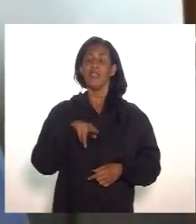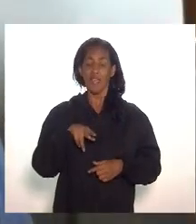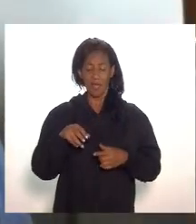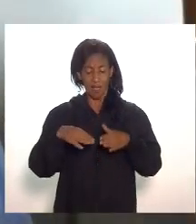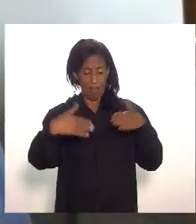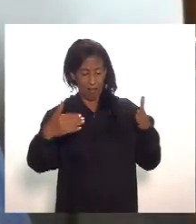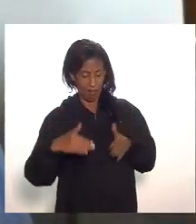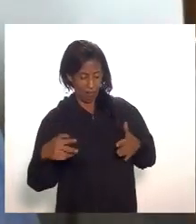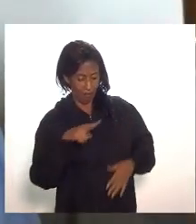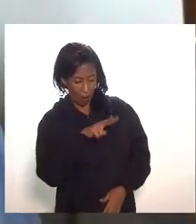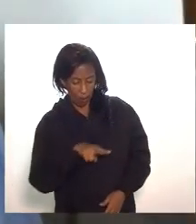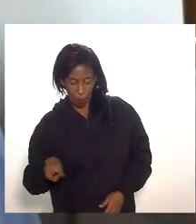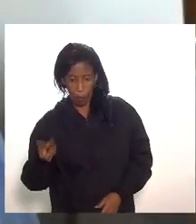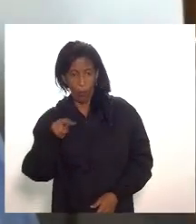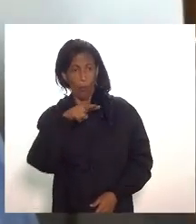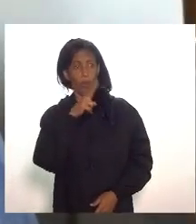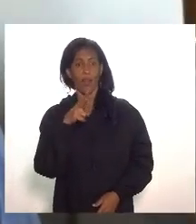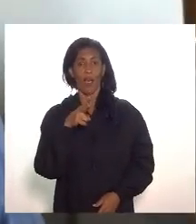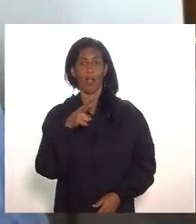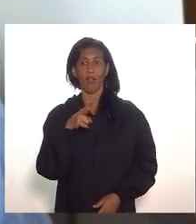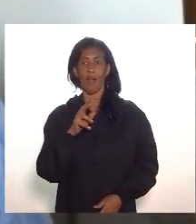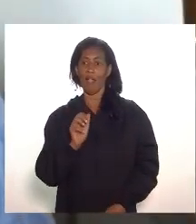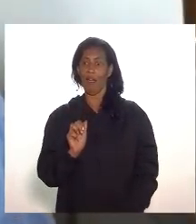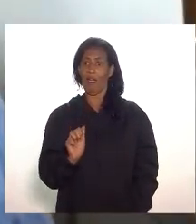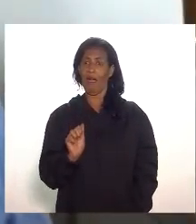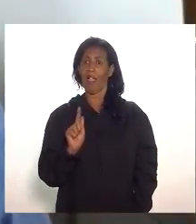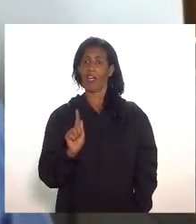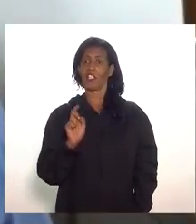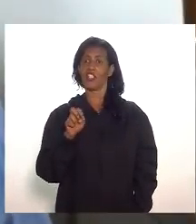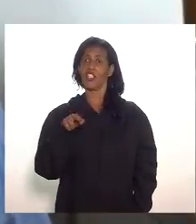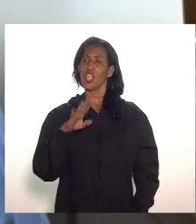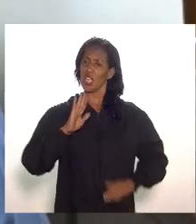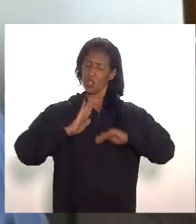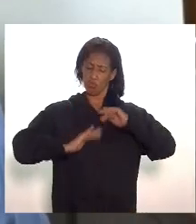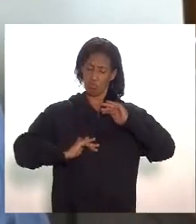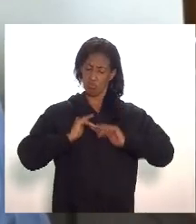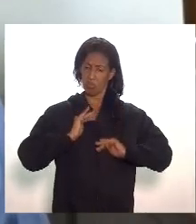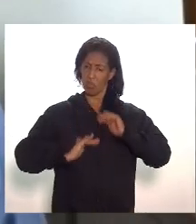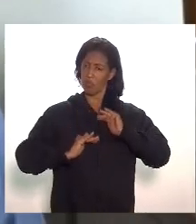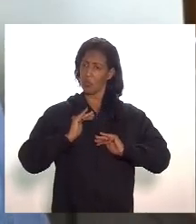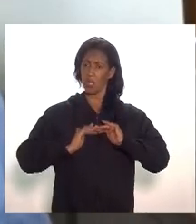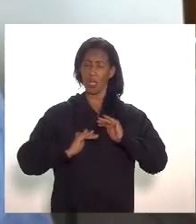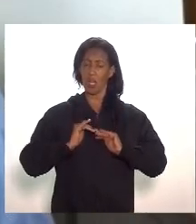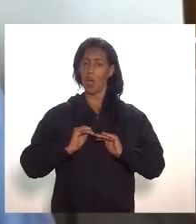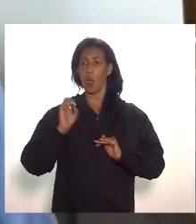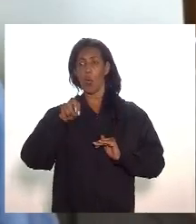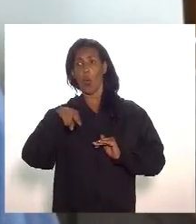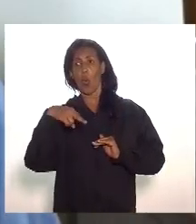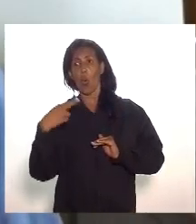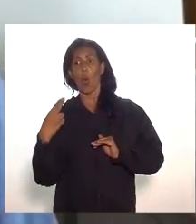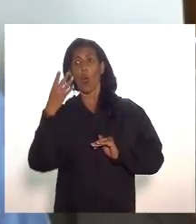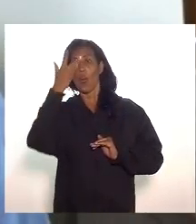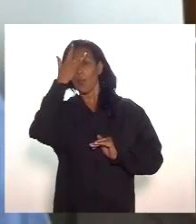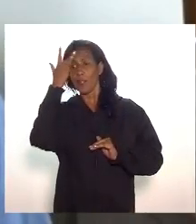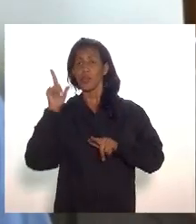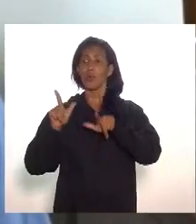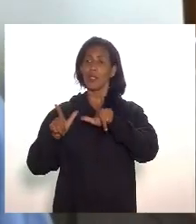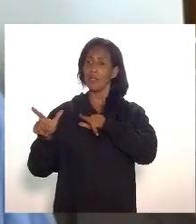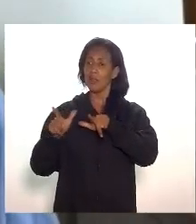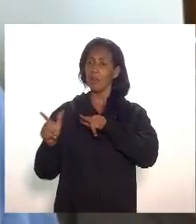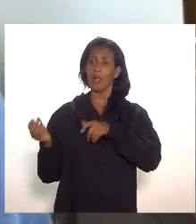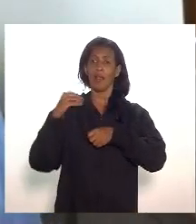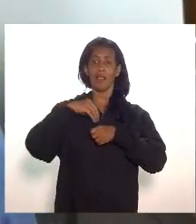seu veículo? Os agentes do Detran ou terceirizados pelo próprio Detran. Não